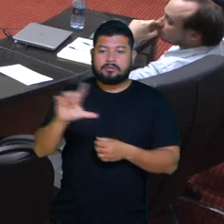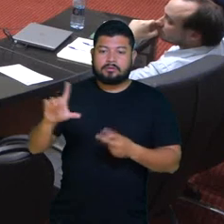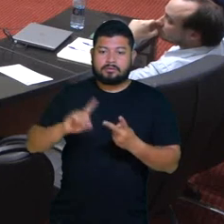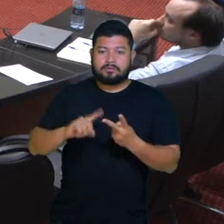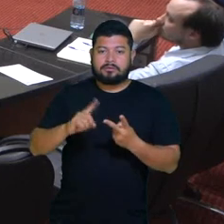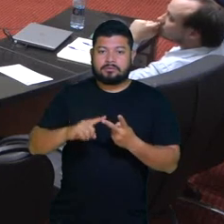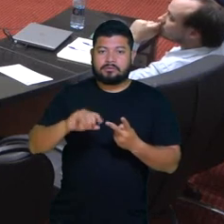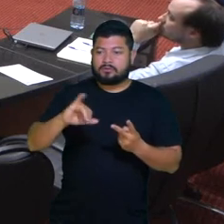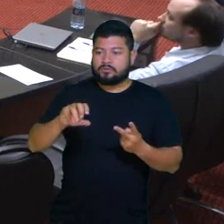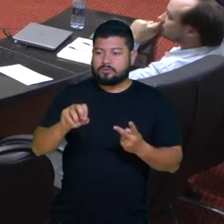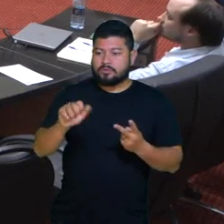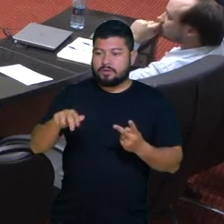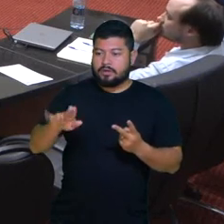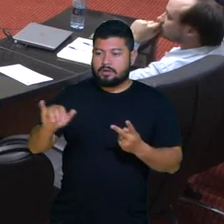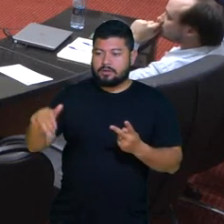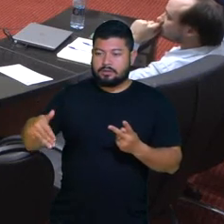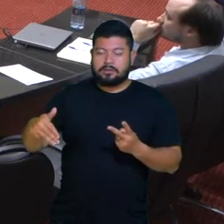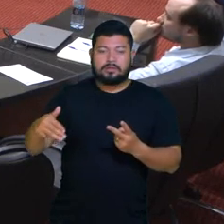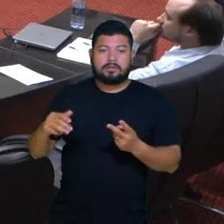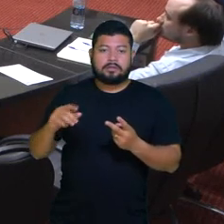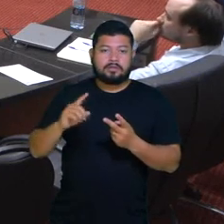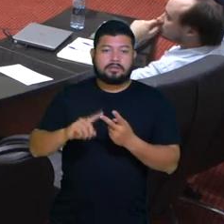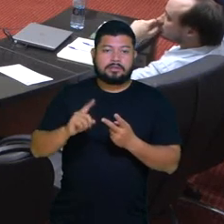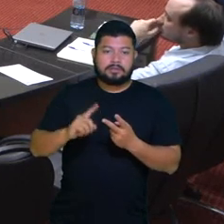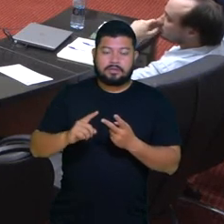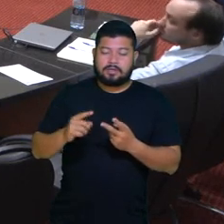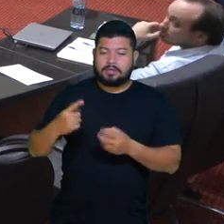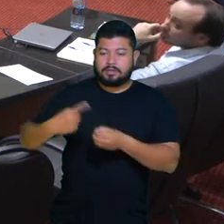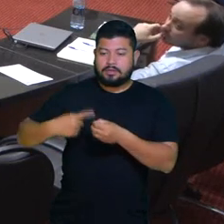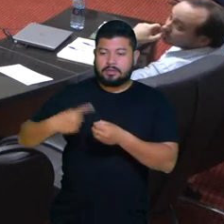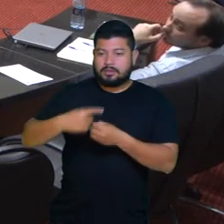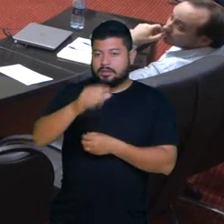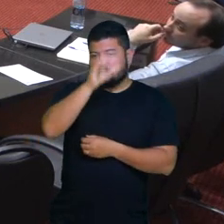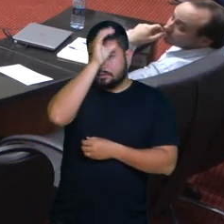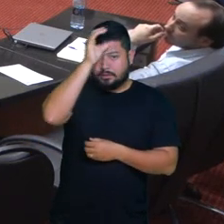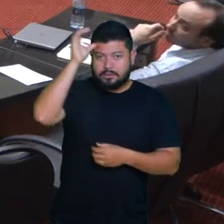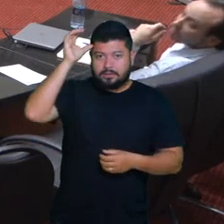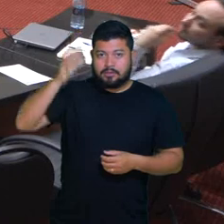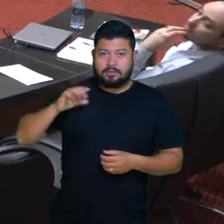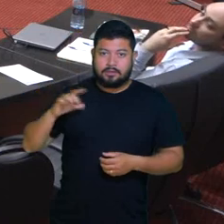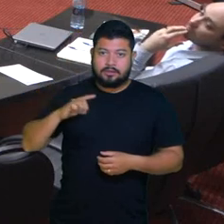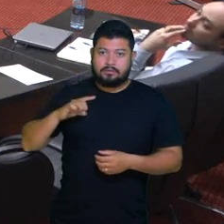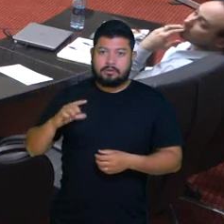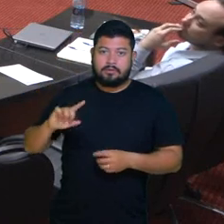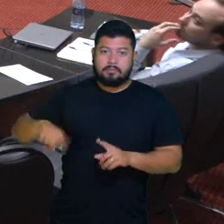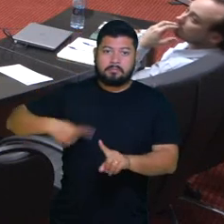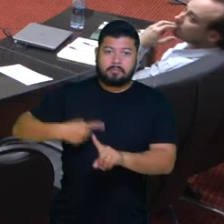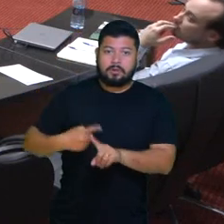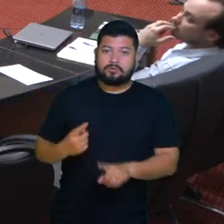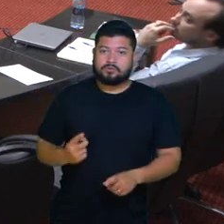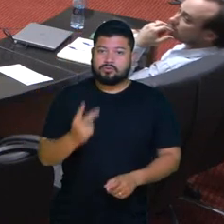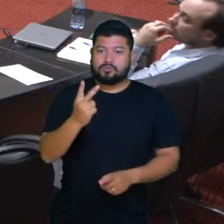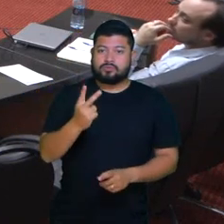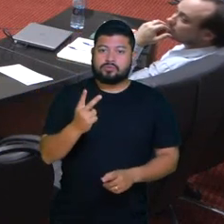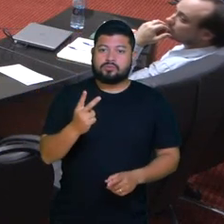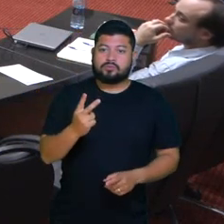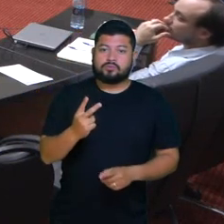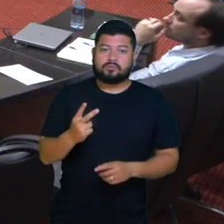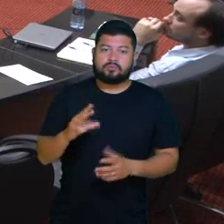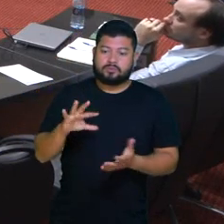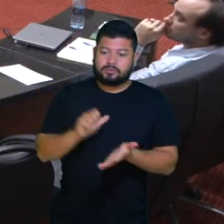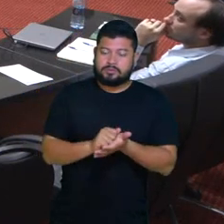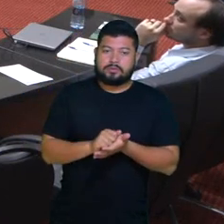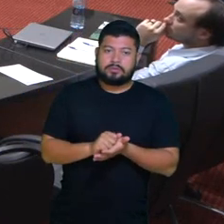Joaquim de crma nós vamos fazer assim se tiver mais duas duas Vamos abrir mais duas inscrições